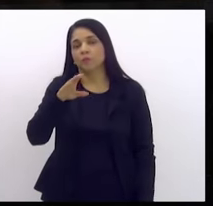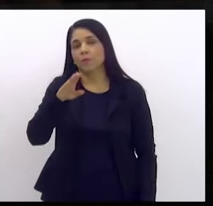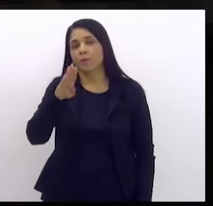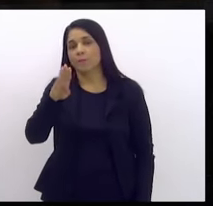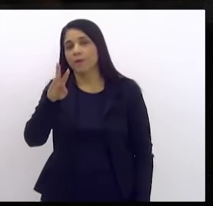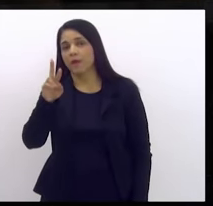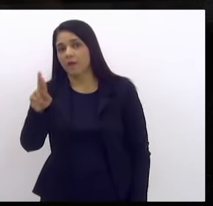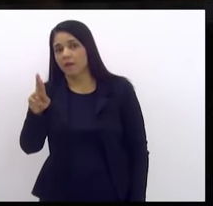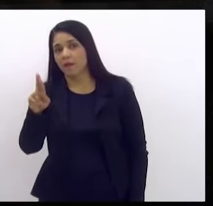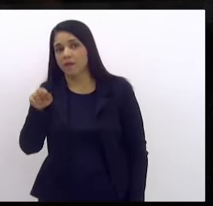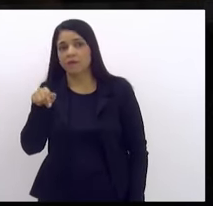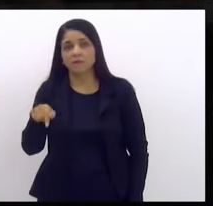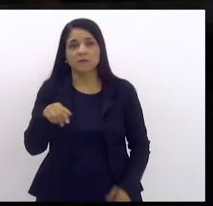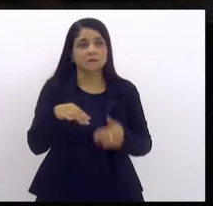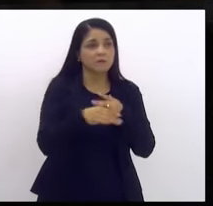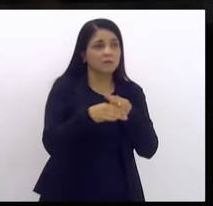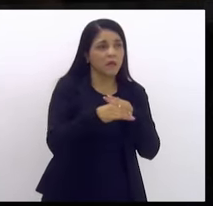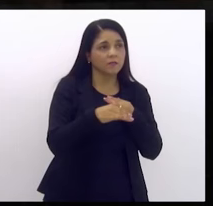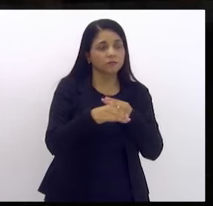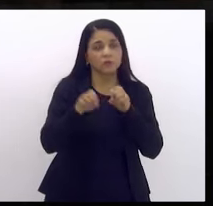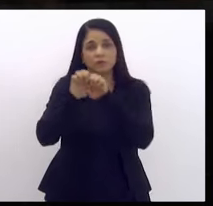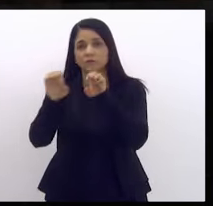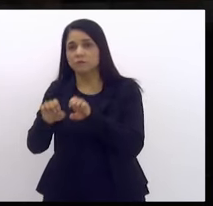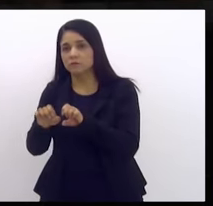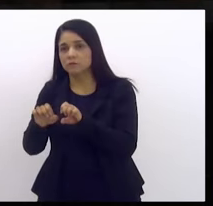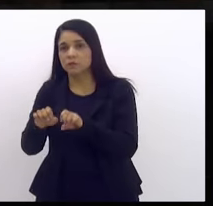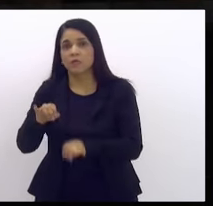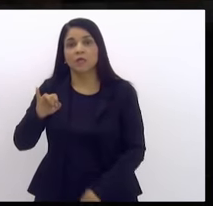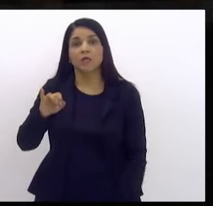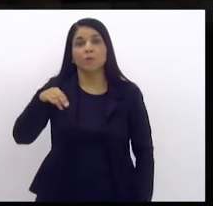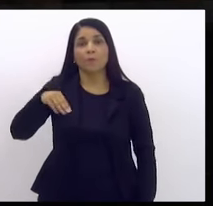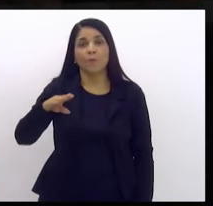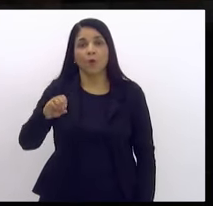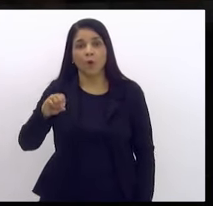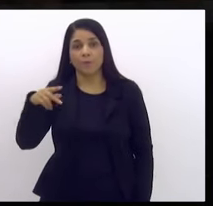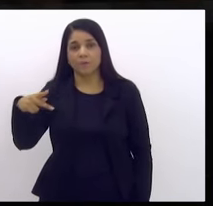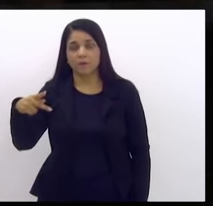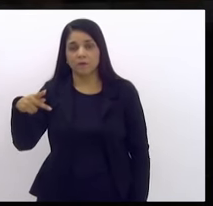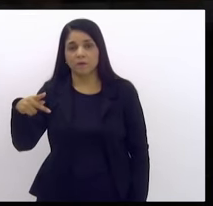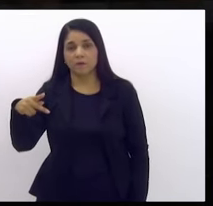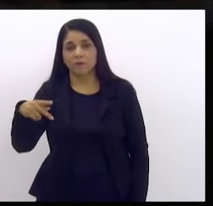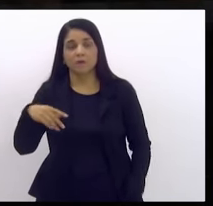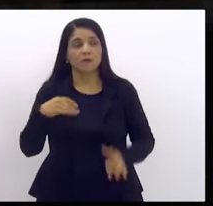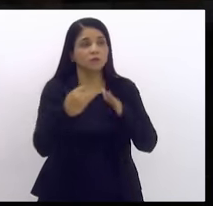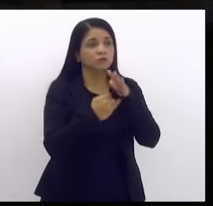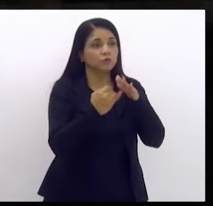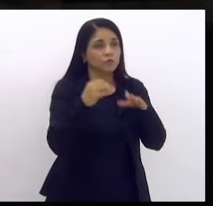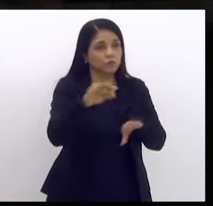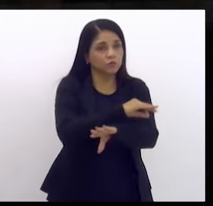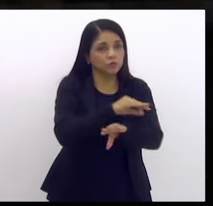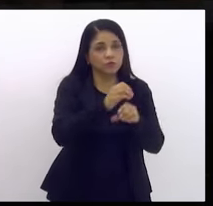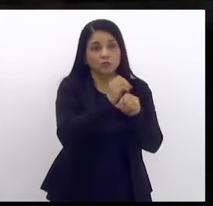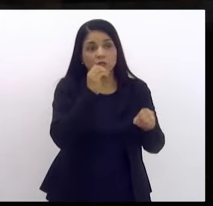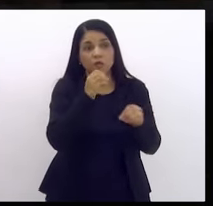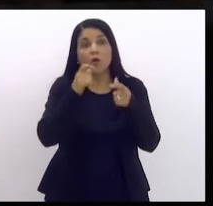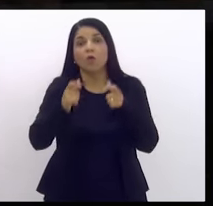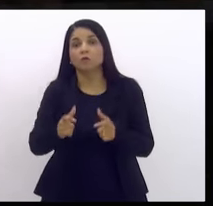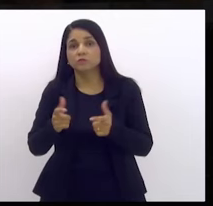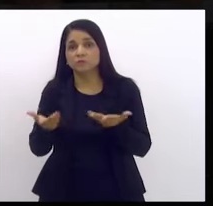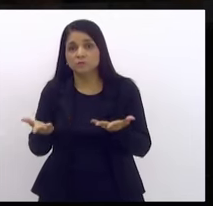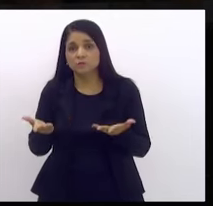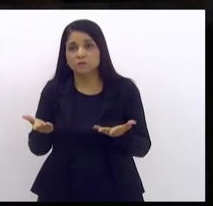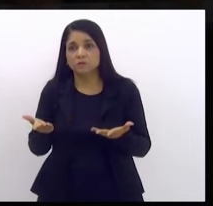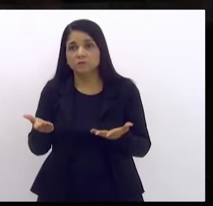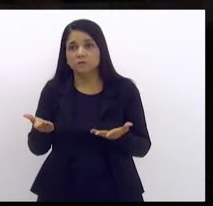ou infraestrutura? Onde está a EMOP? Onde está o Instituto de Engenharia?